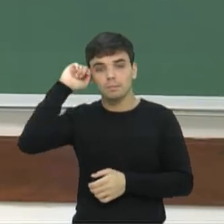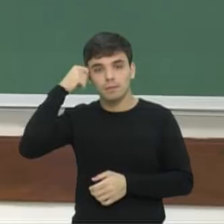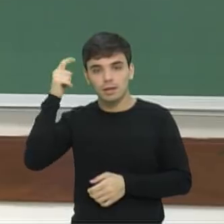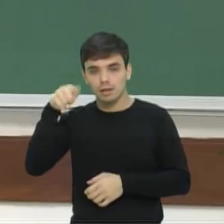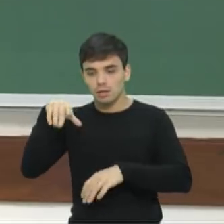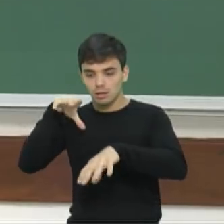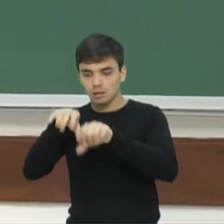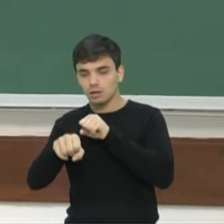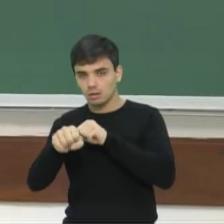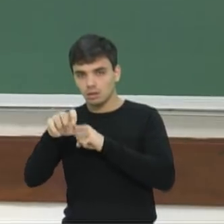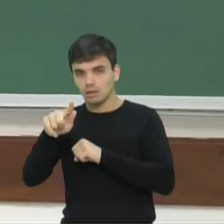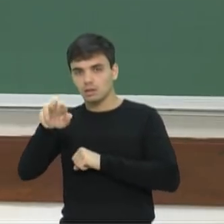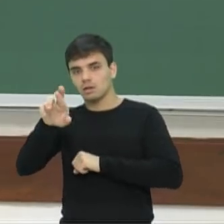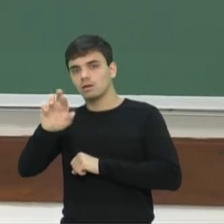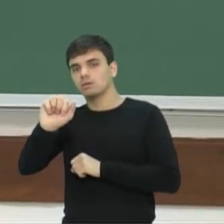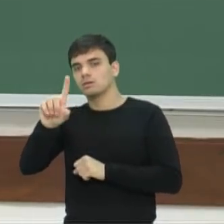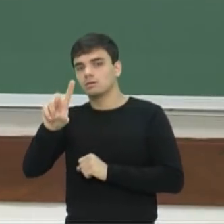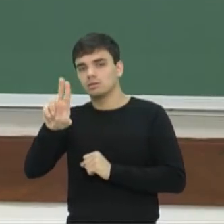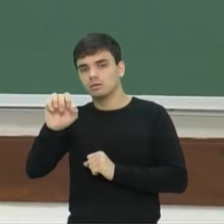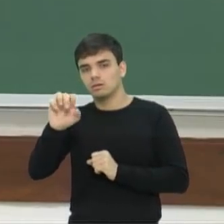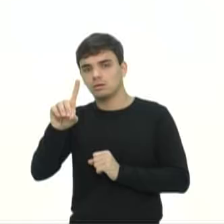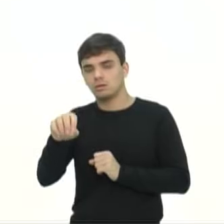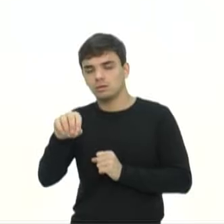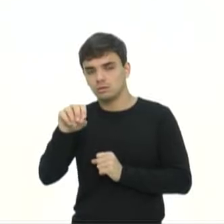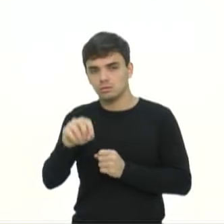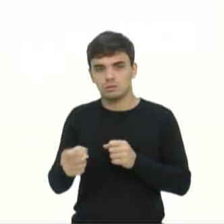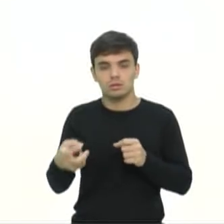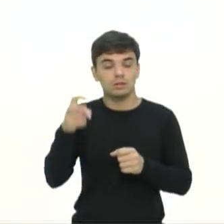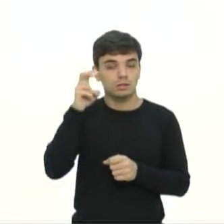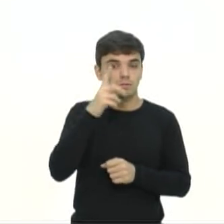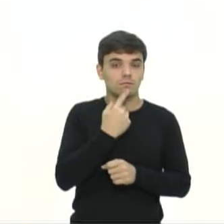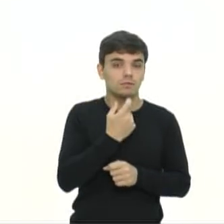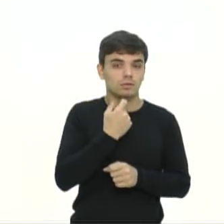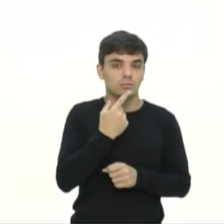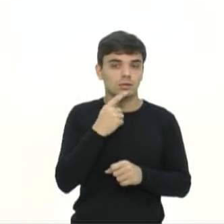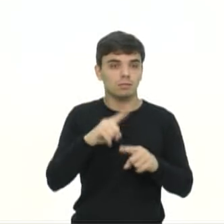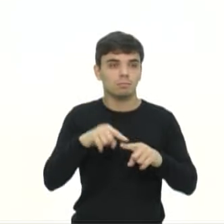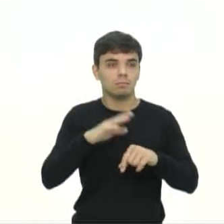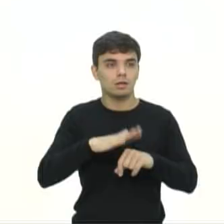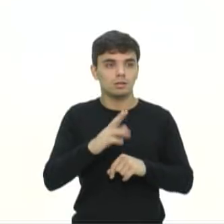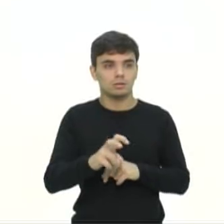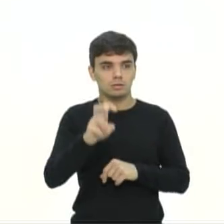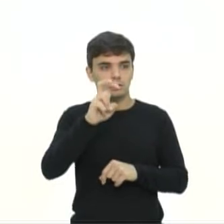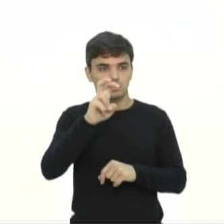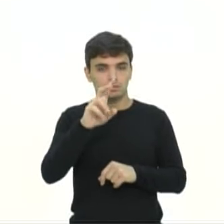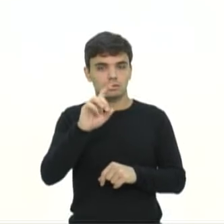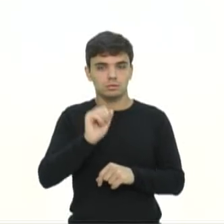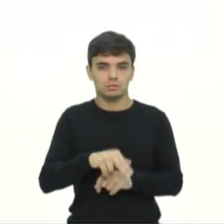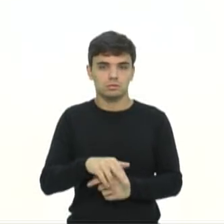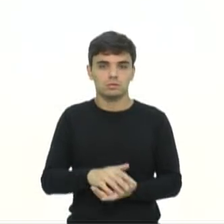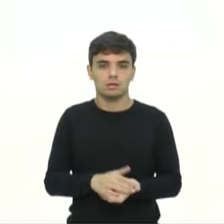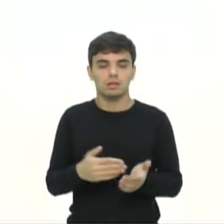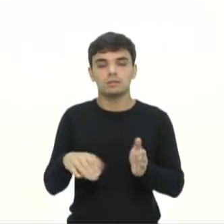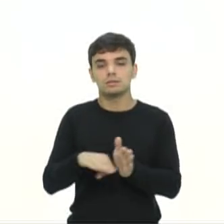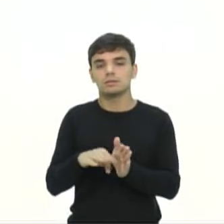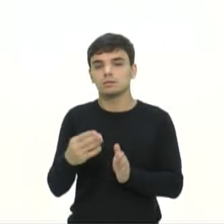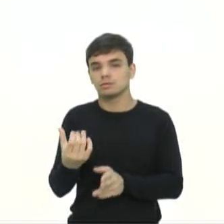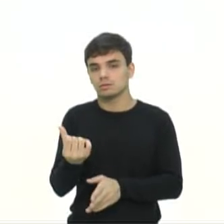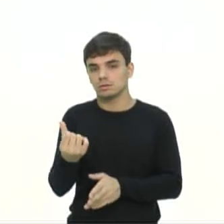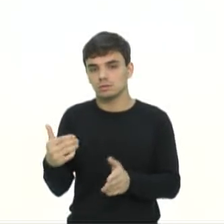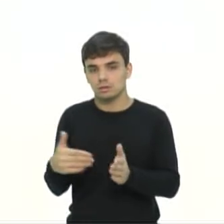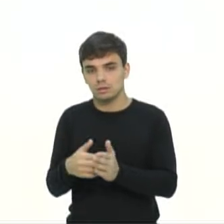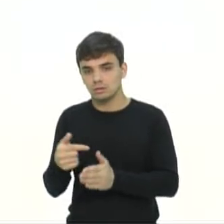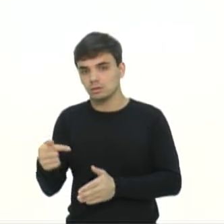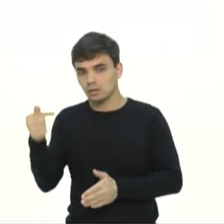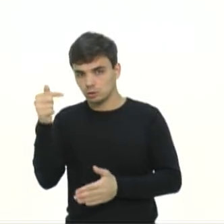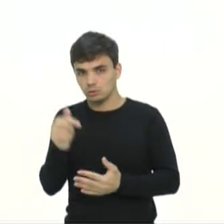Dans, e a vermelha, que são também mais 5 Dans. Né? Aí continua do sexto até o 10º Dan. Então, temos o